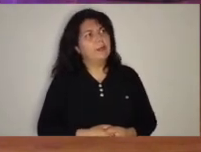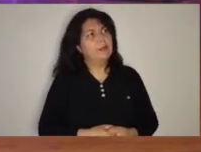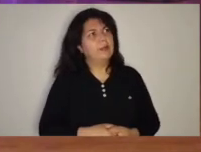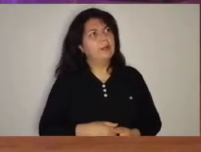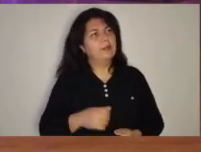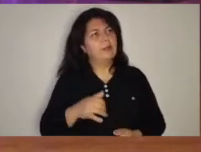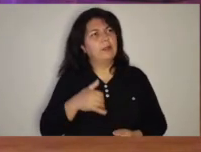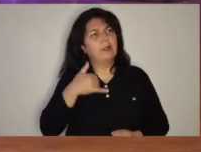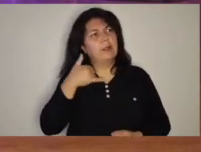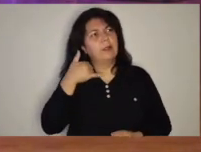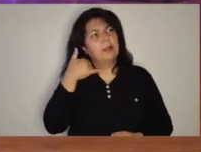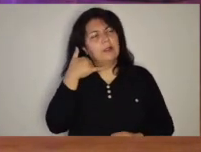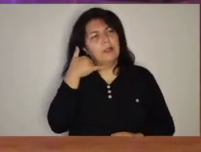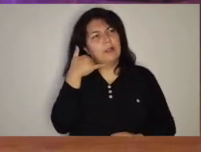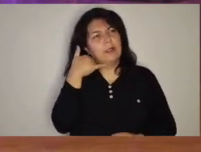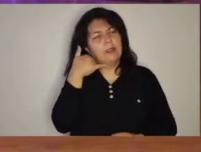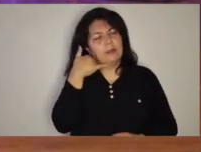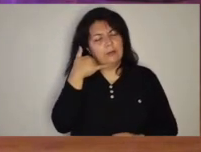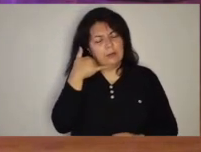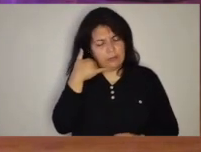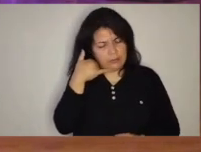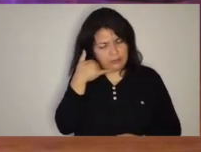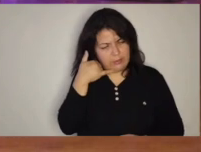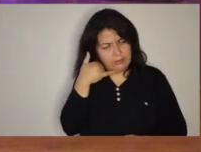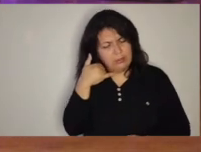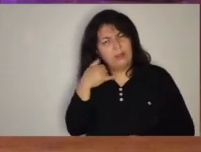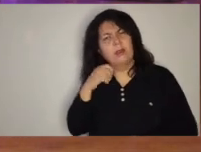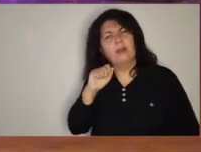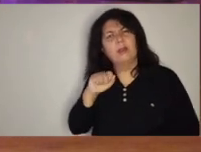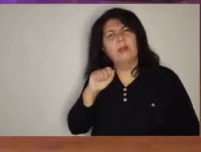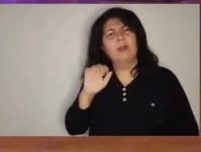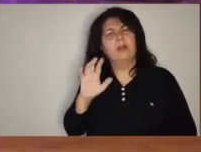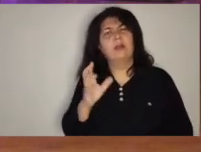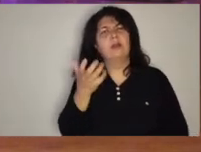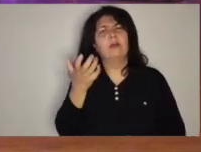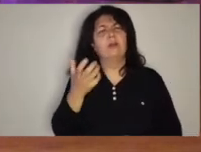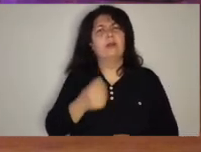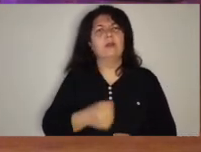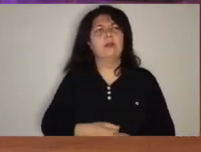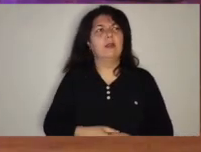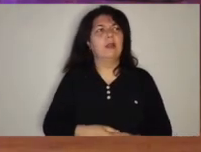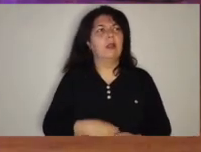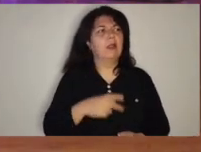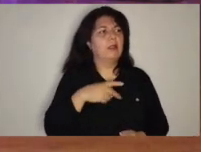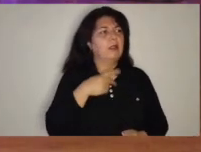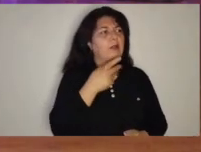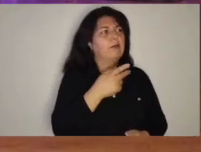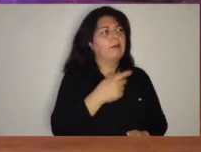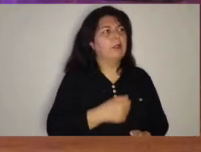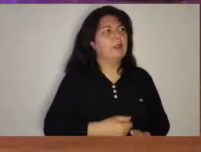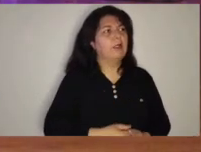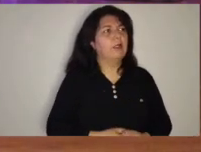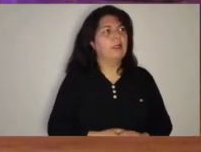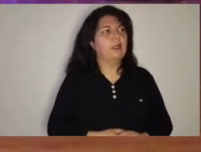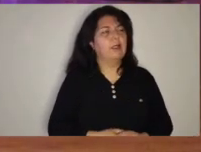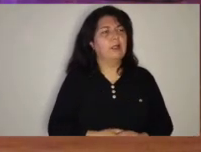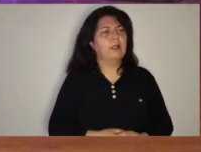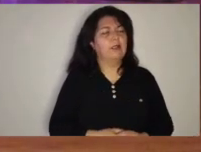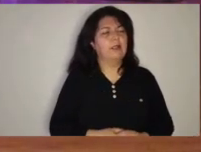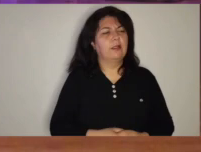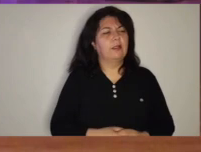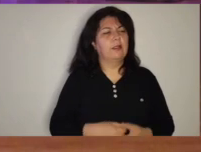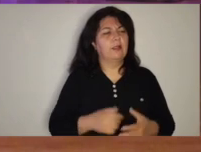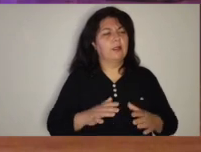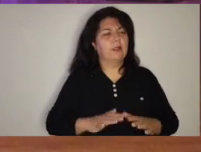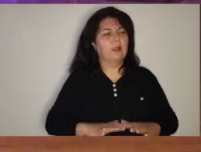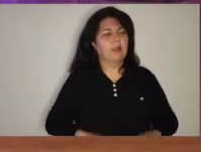Aí o presidente da área ligou para mim. Oi, você é a fulana? Eu sou. Você acionou meu funcionário tal? Sim. O